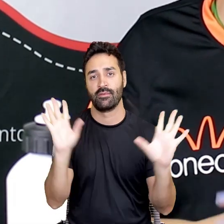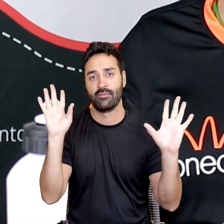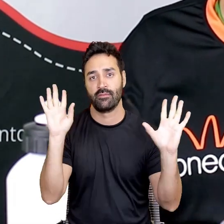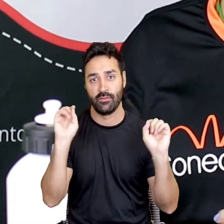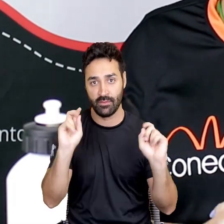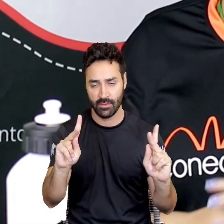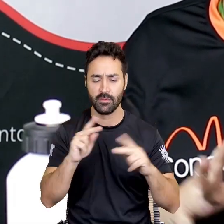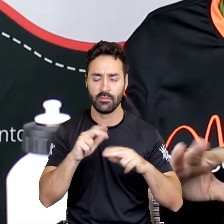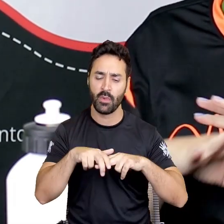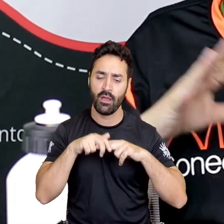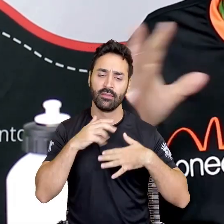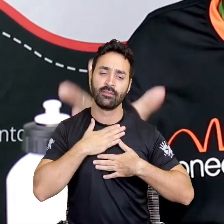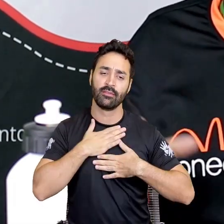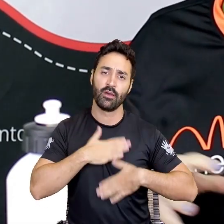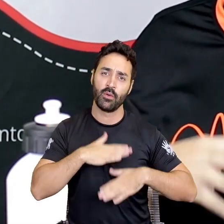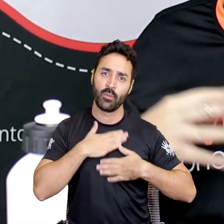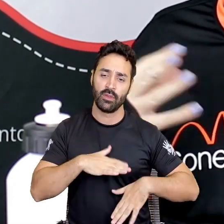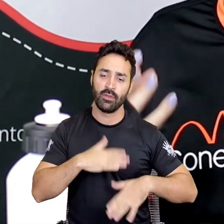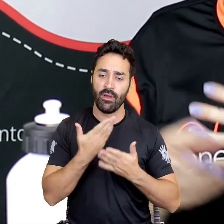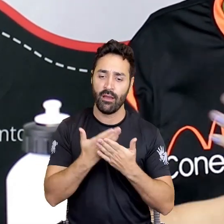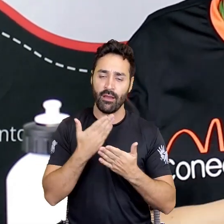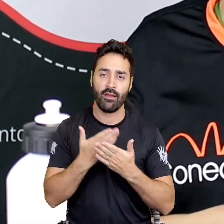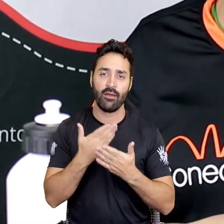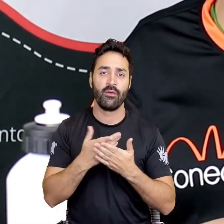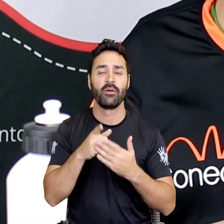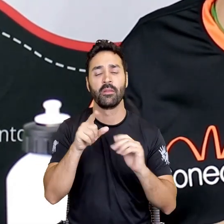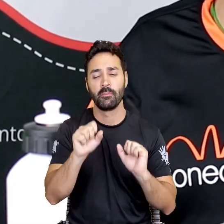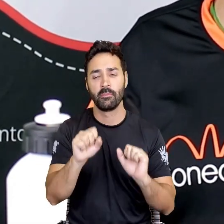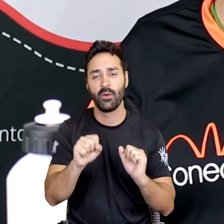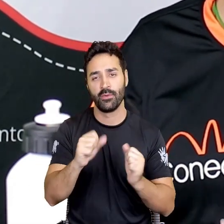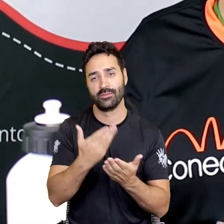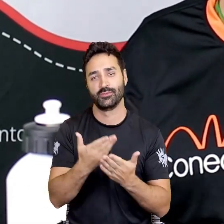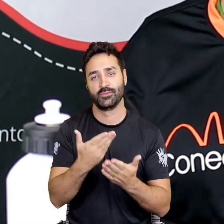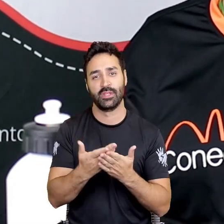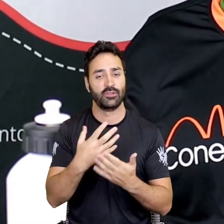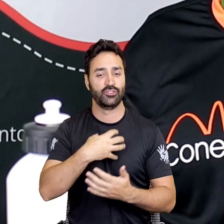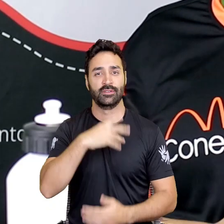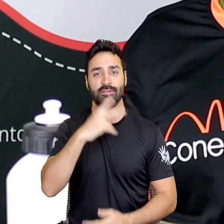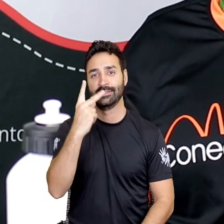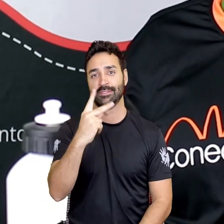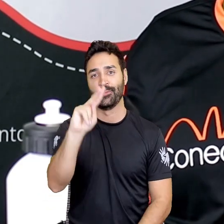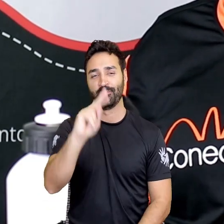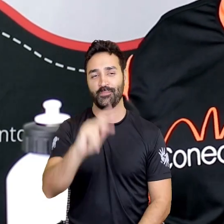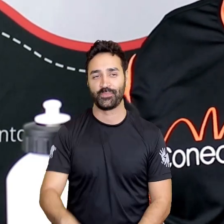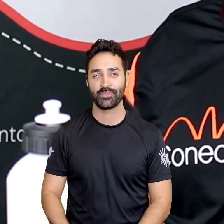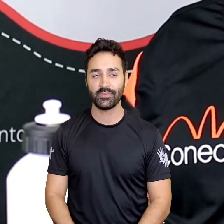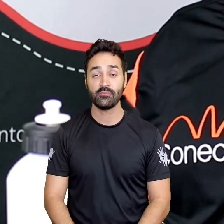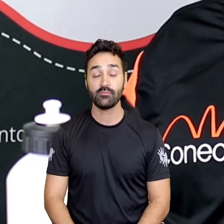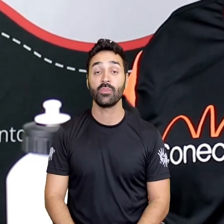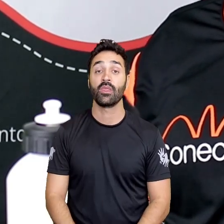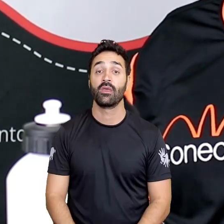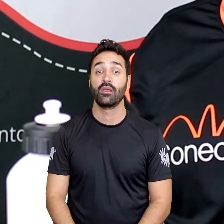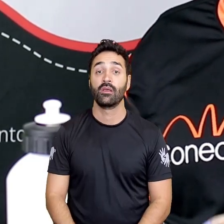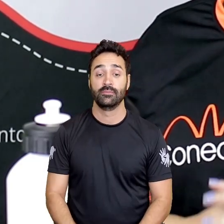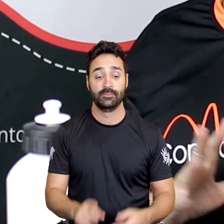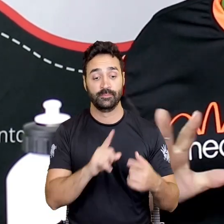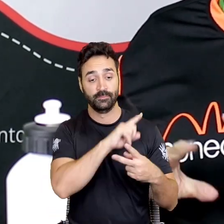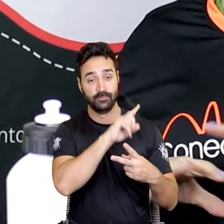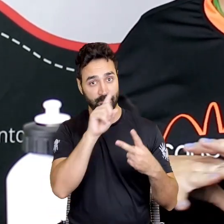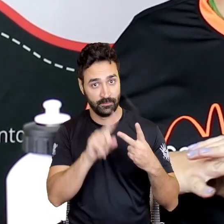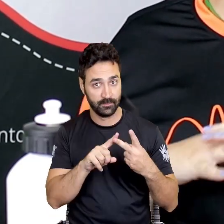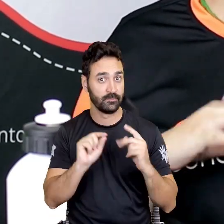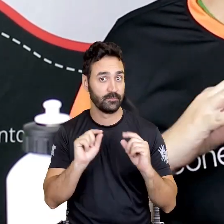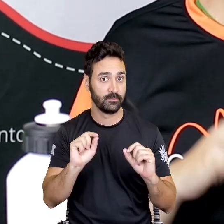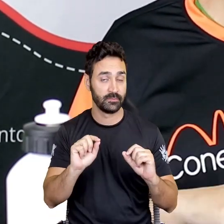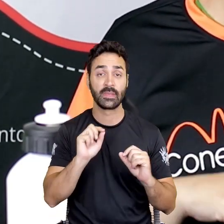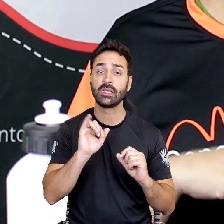fiquem tranquilos que as aulas estão ali, você pode estudar da melhor forma. Outra questão que eu queria trazer era o seguinte: caso